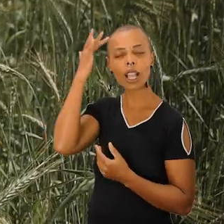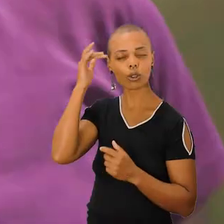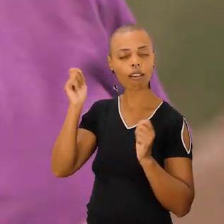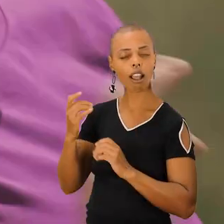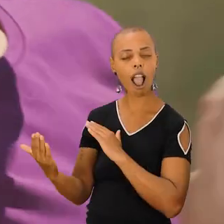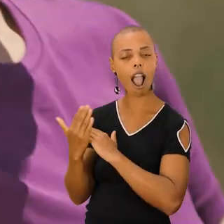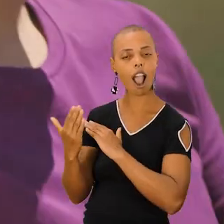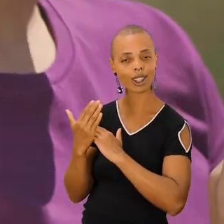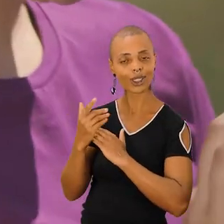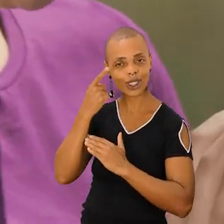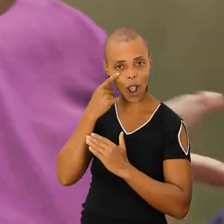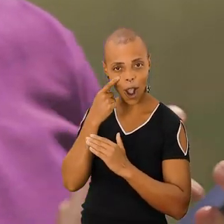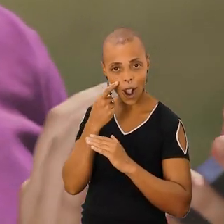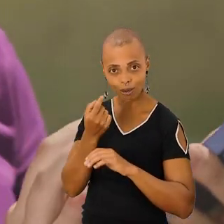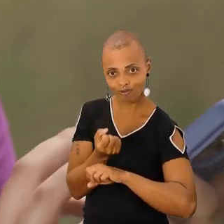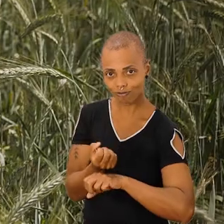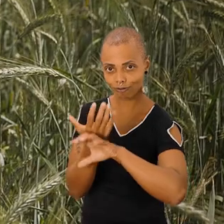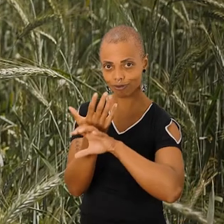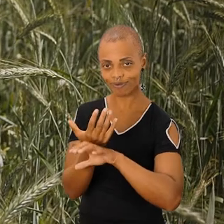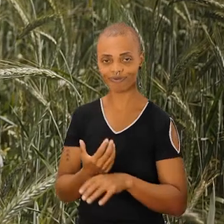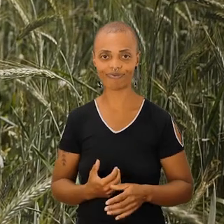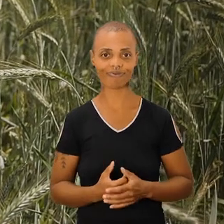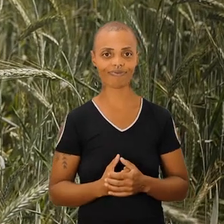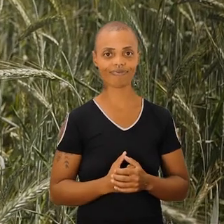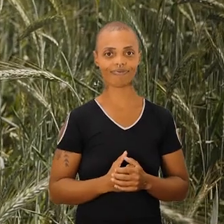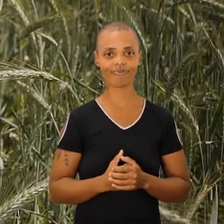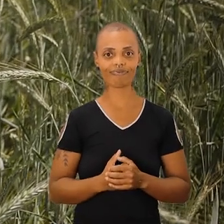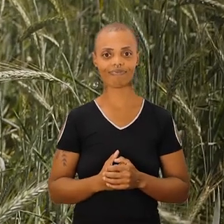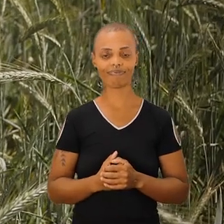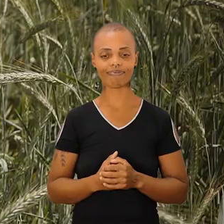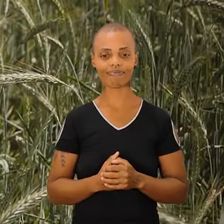ajudar a gente. Quem? Aqui, ó. Eu vou ligar. Prontinho.